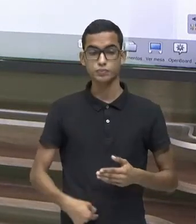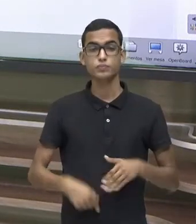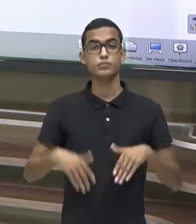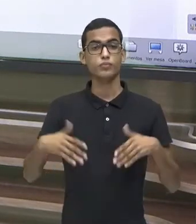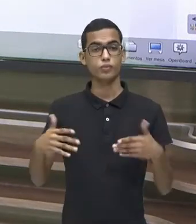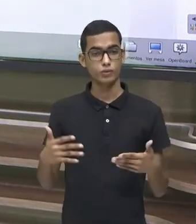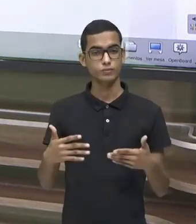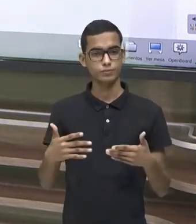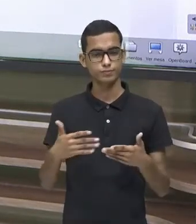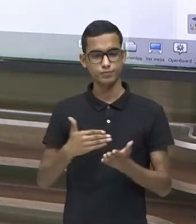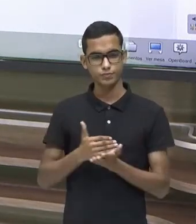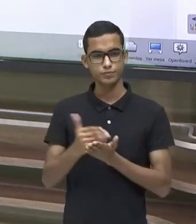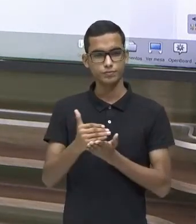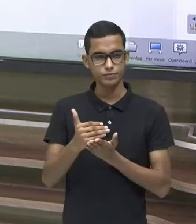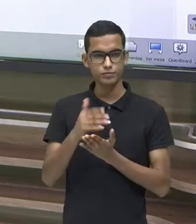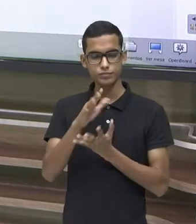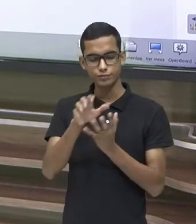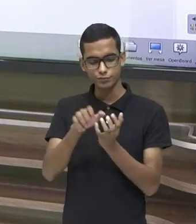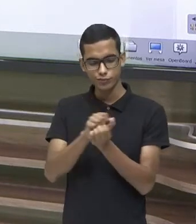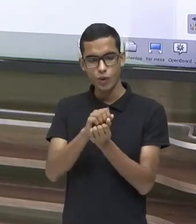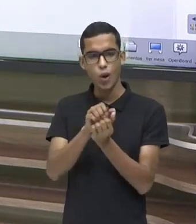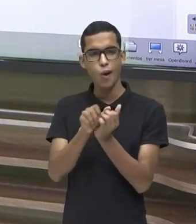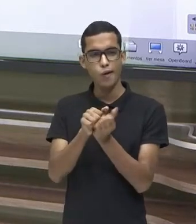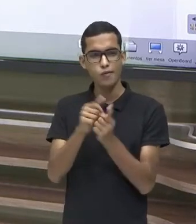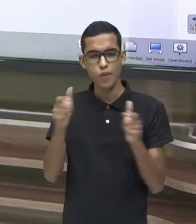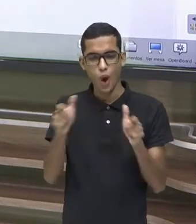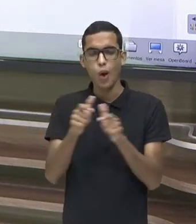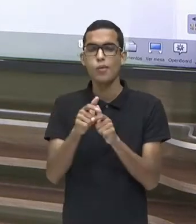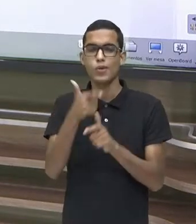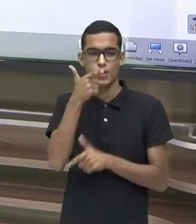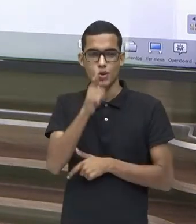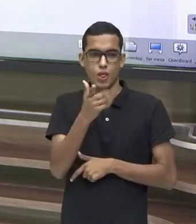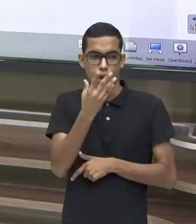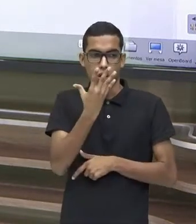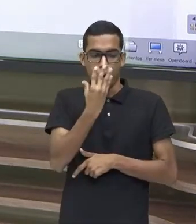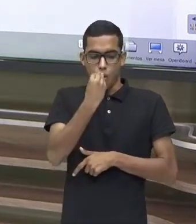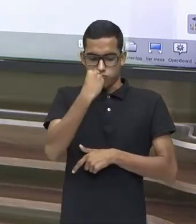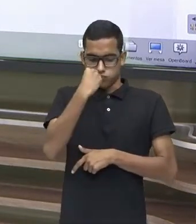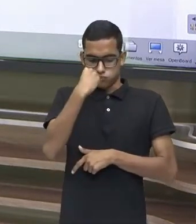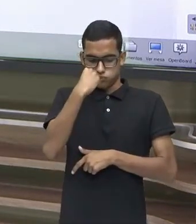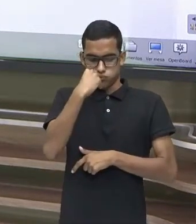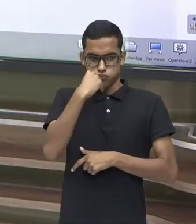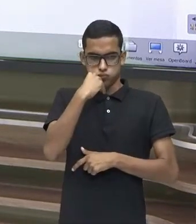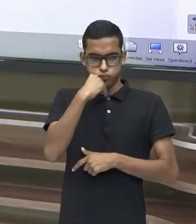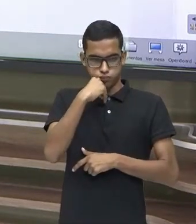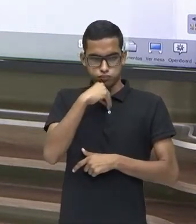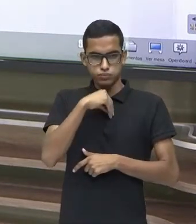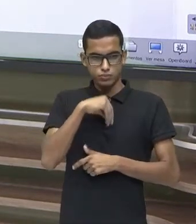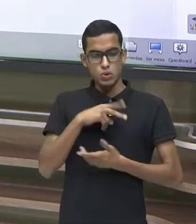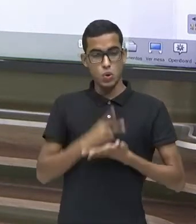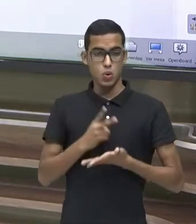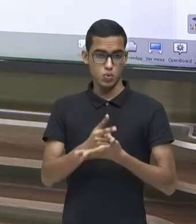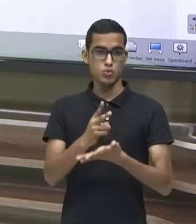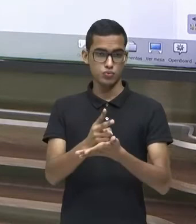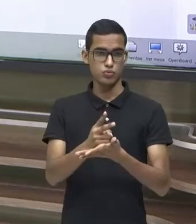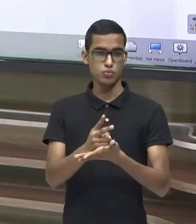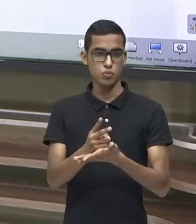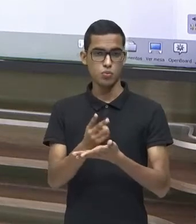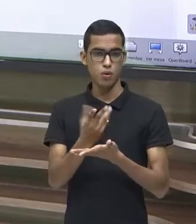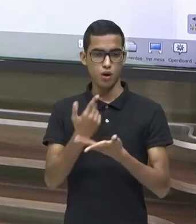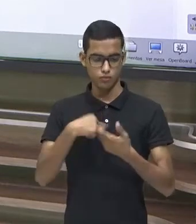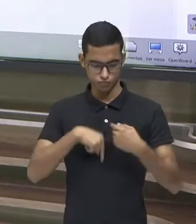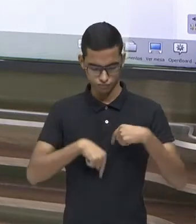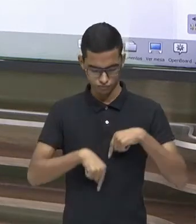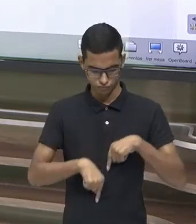está triturando e diminuindo esse alimento para engolir, né? E aí dá continuidade no processo digestivo.